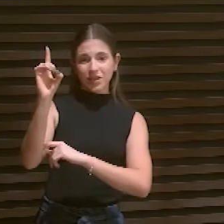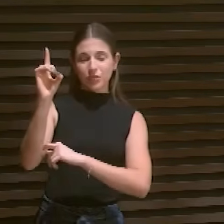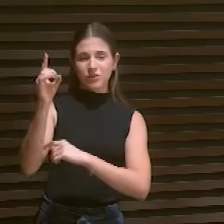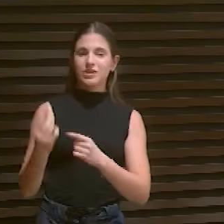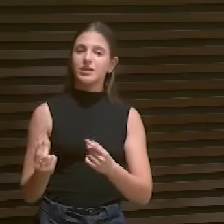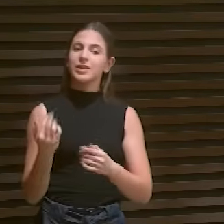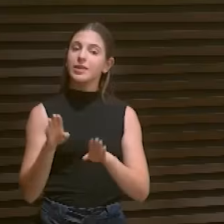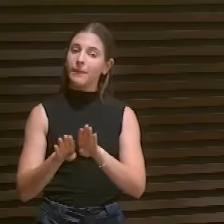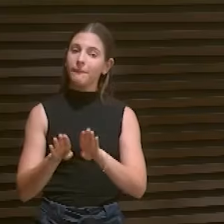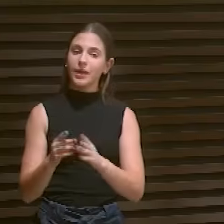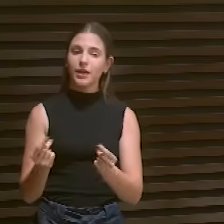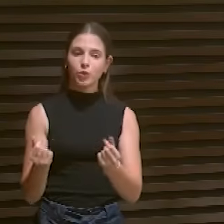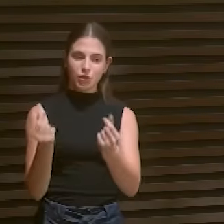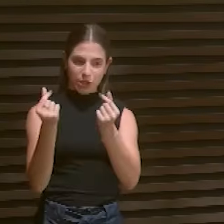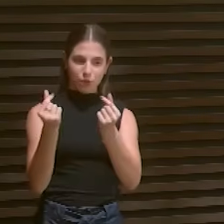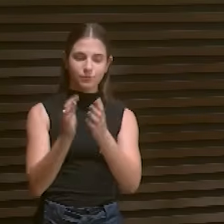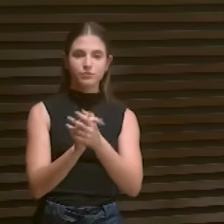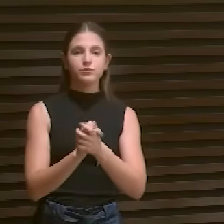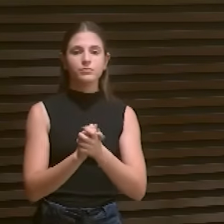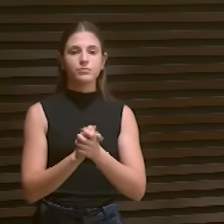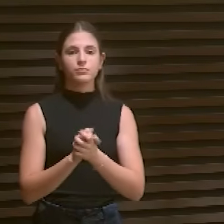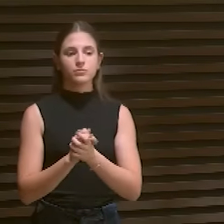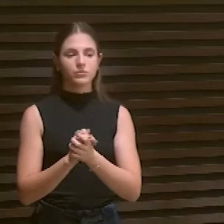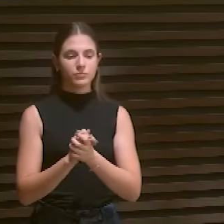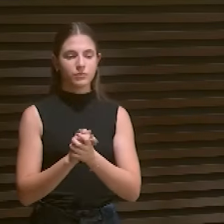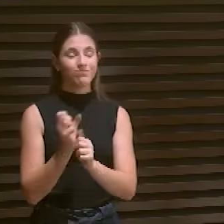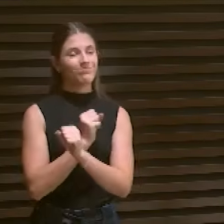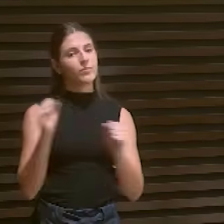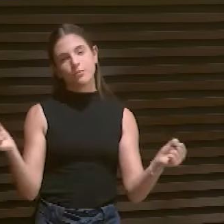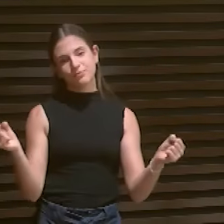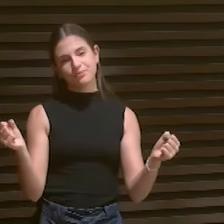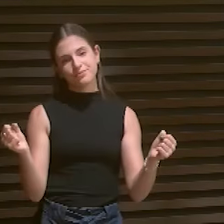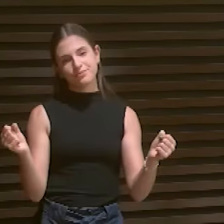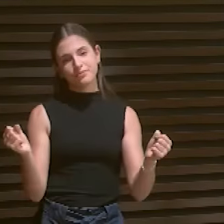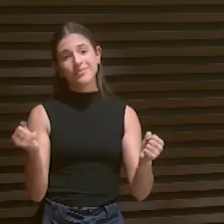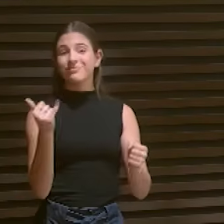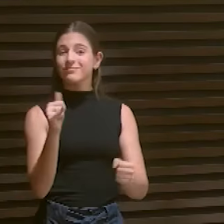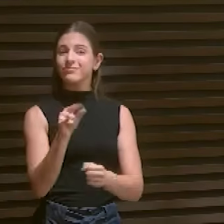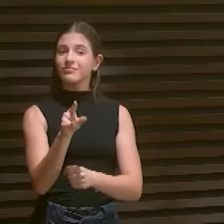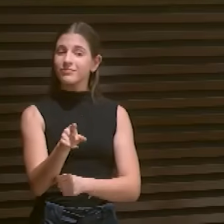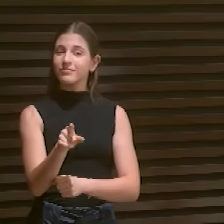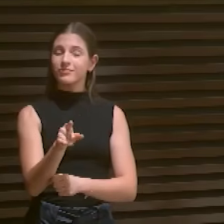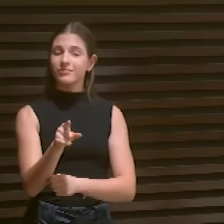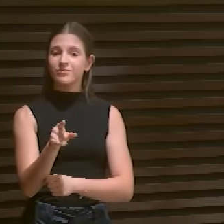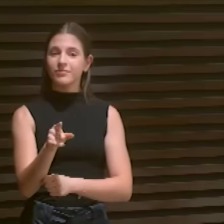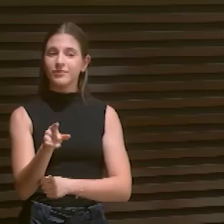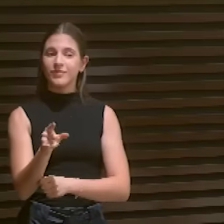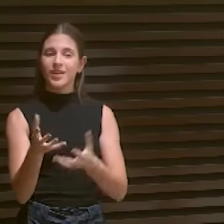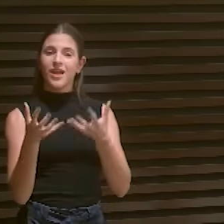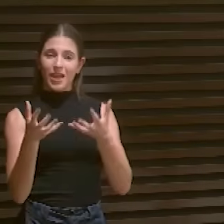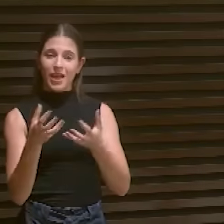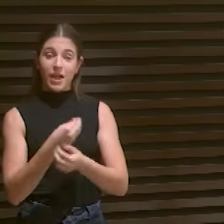dinheiro. Não há como. É impossível isso. Se você estiver tentando viver